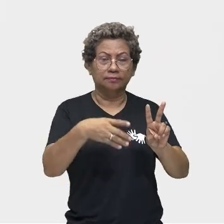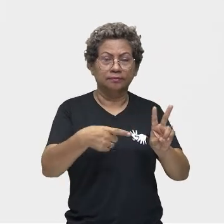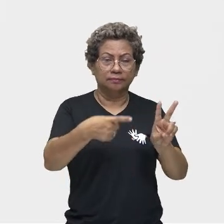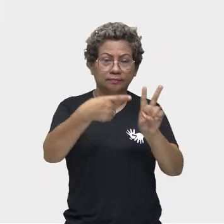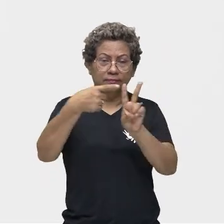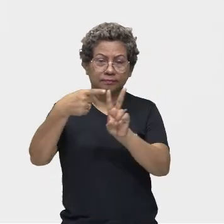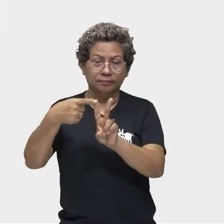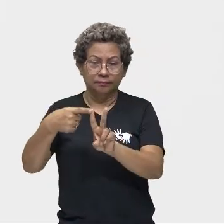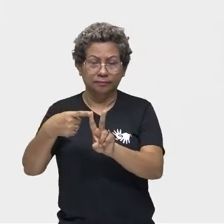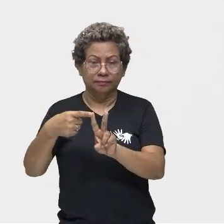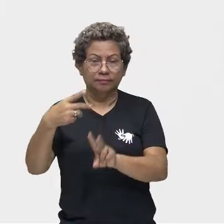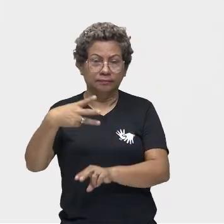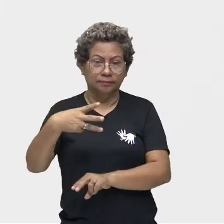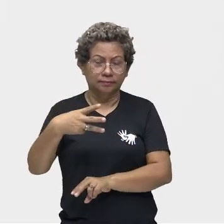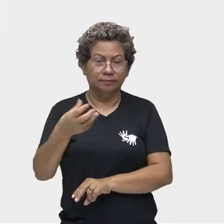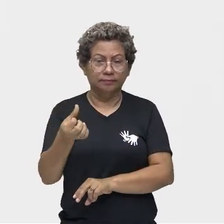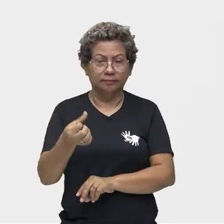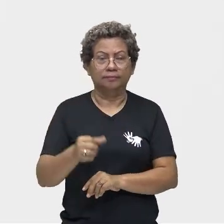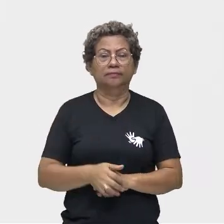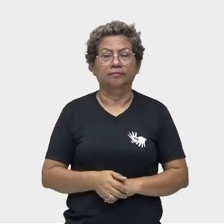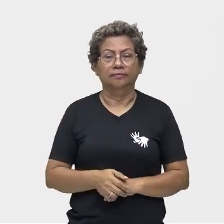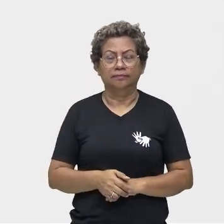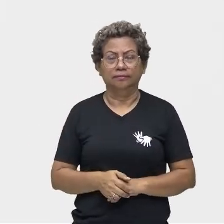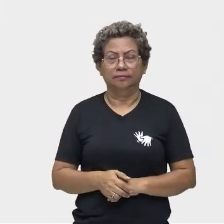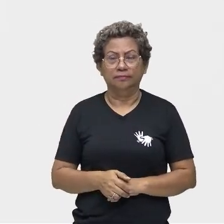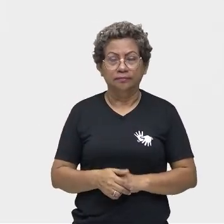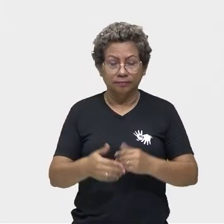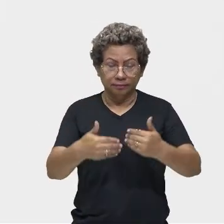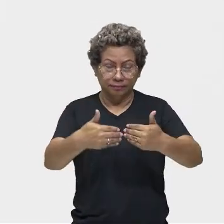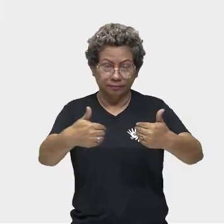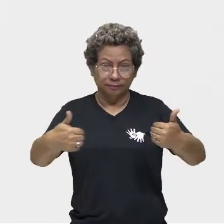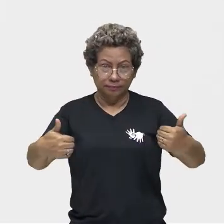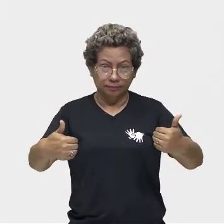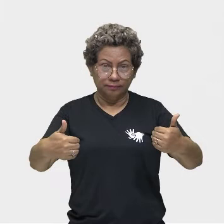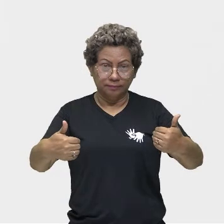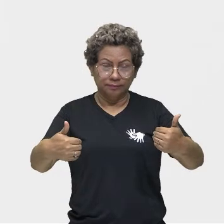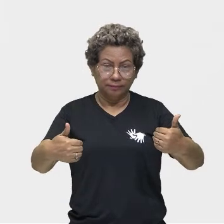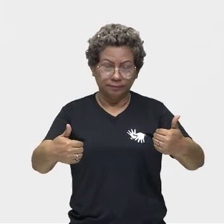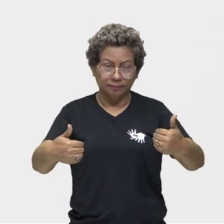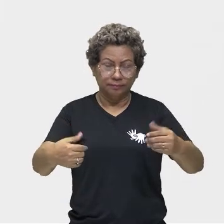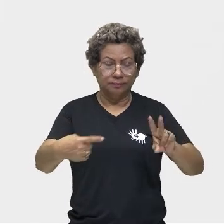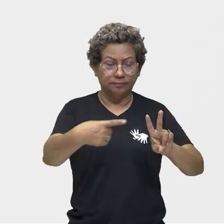Né? É a propriedade do produto dos radicais.